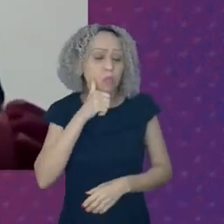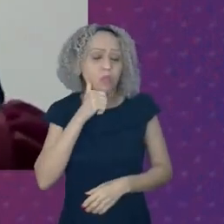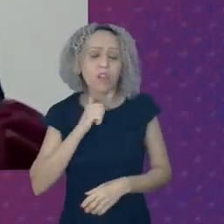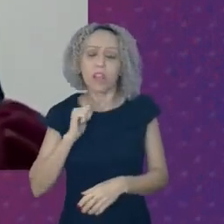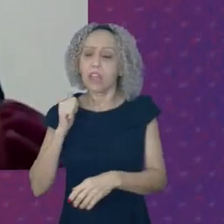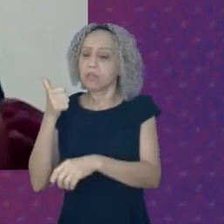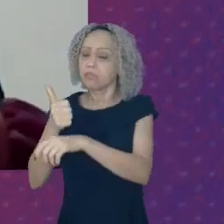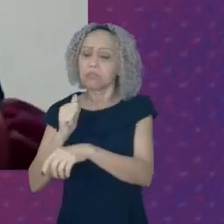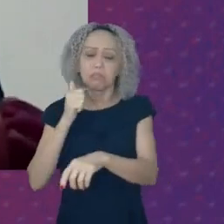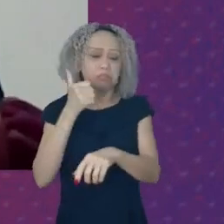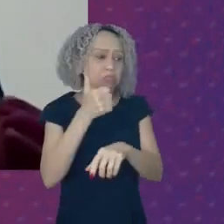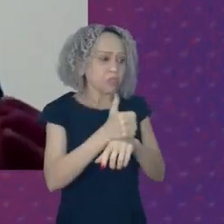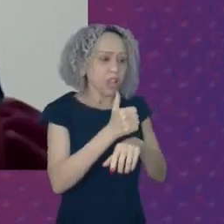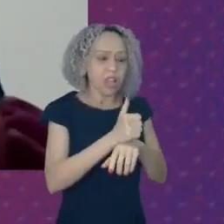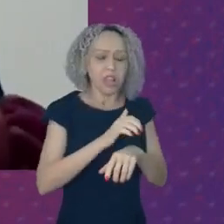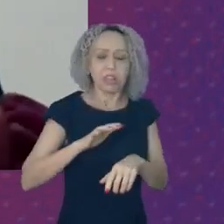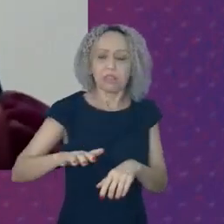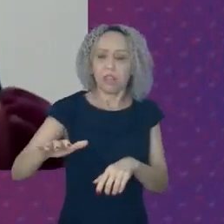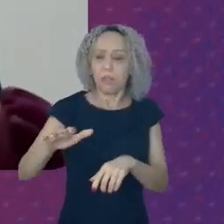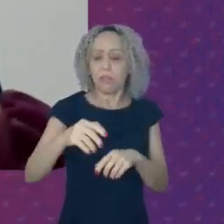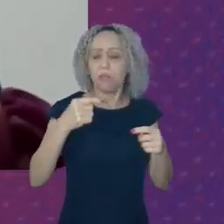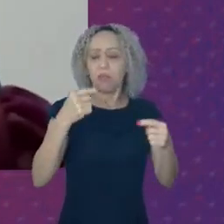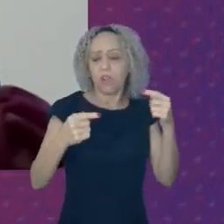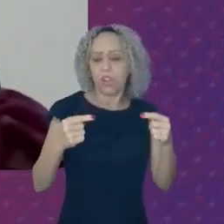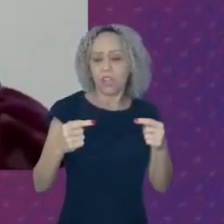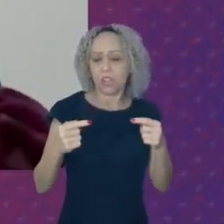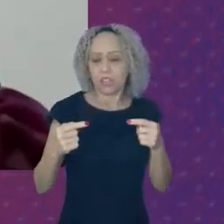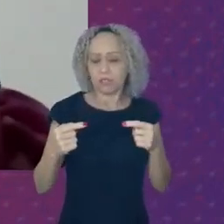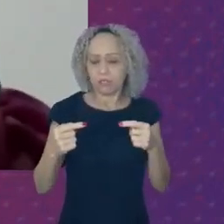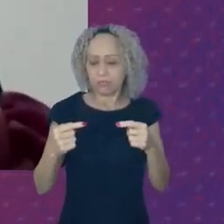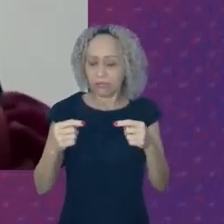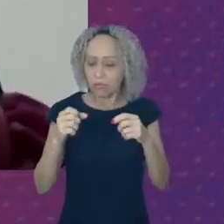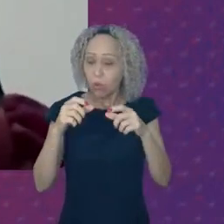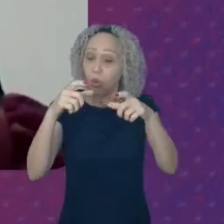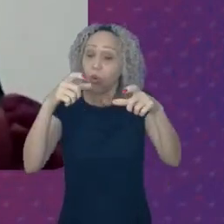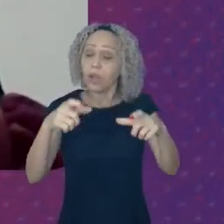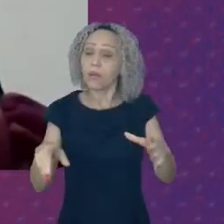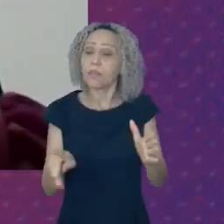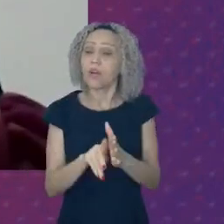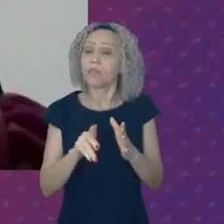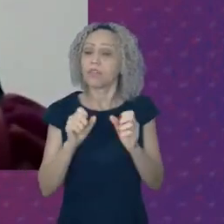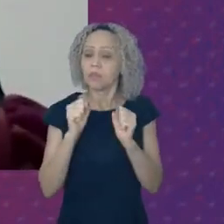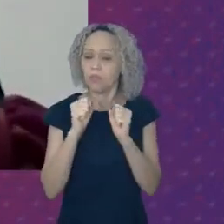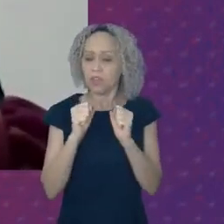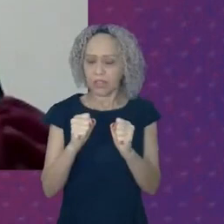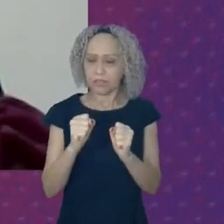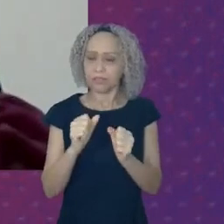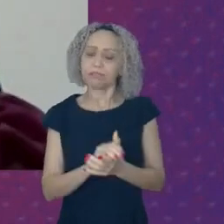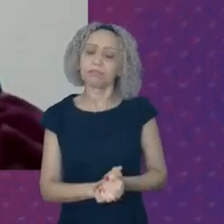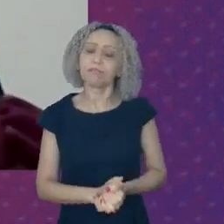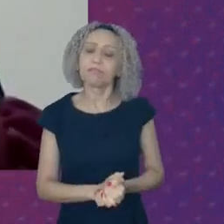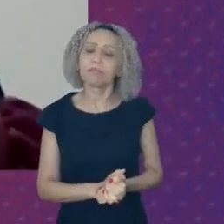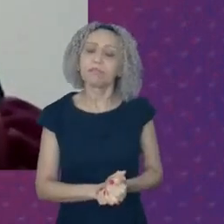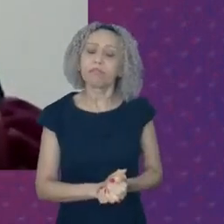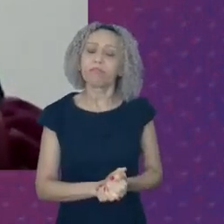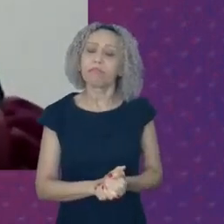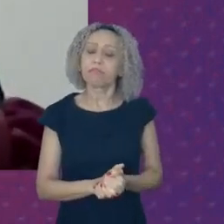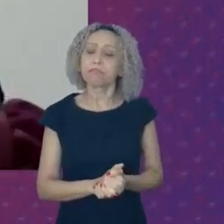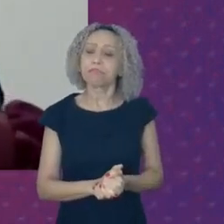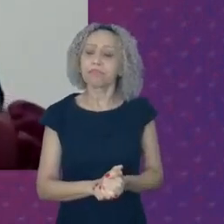espaços de decisão, de poder, mas também traz um desafio muito grande. Minha cidade